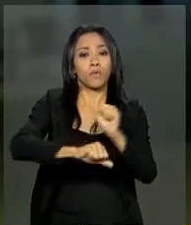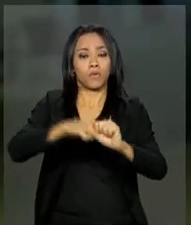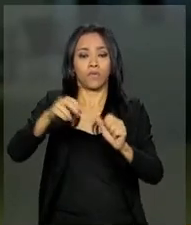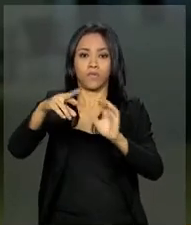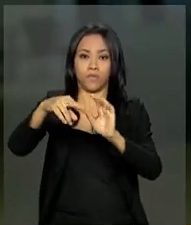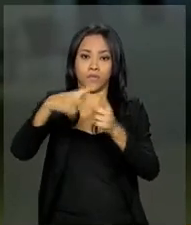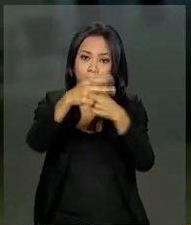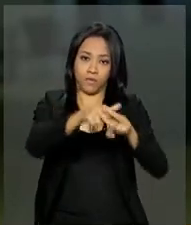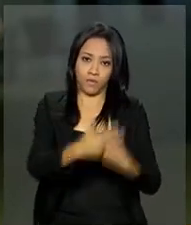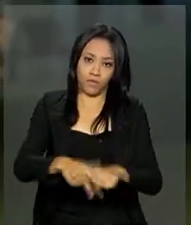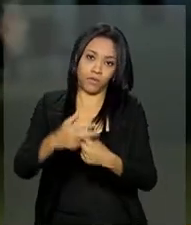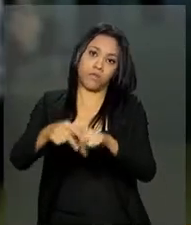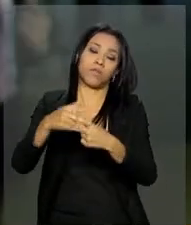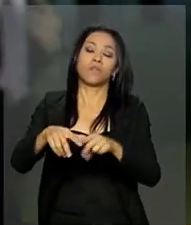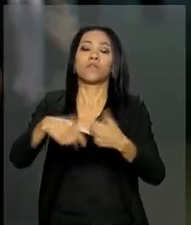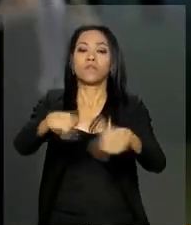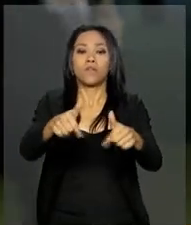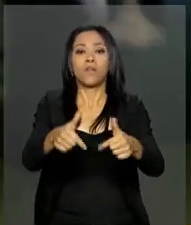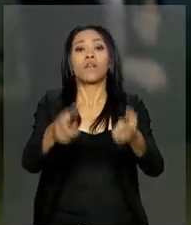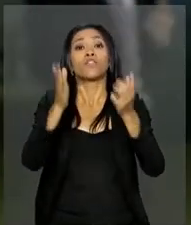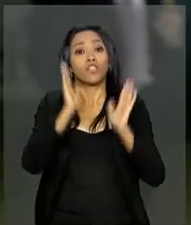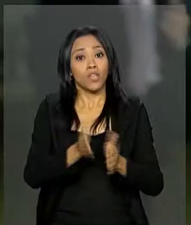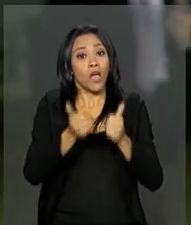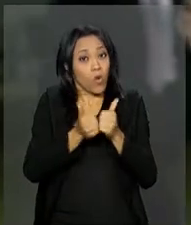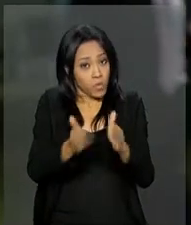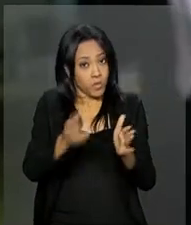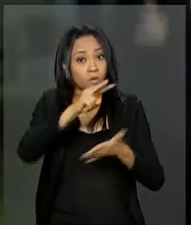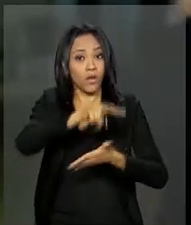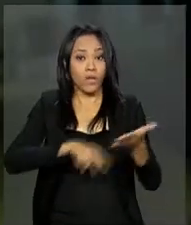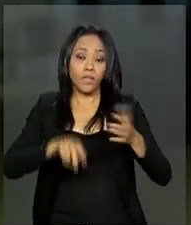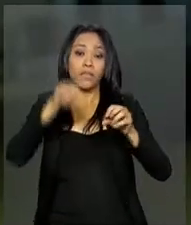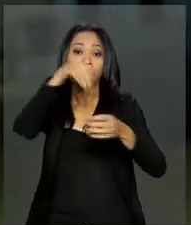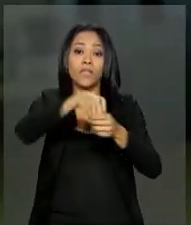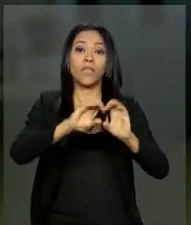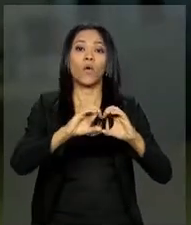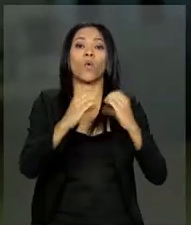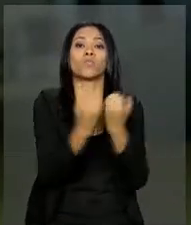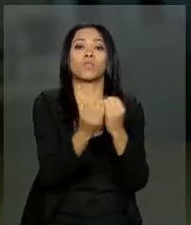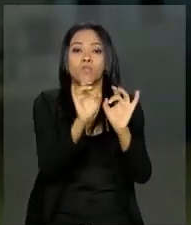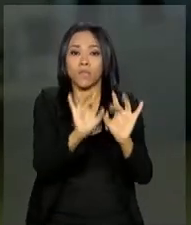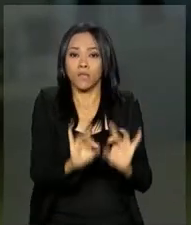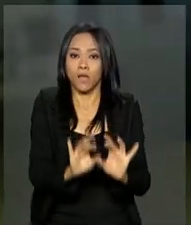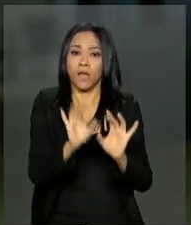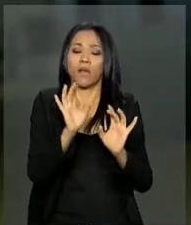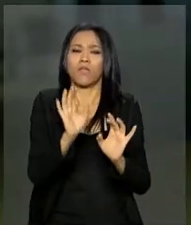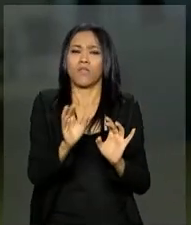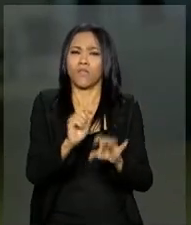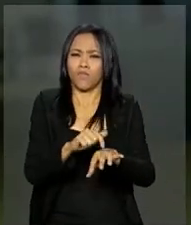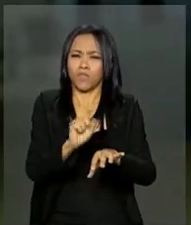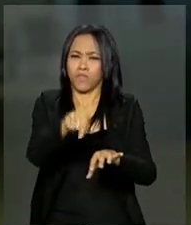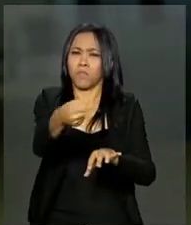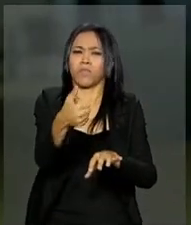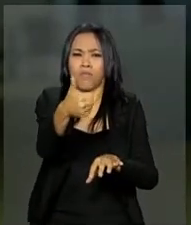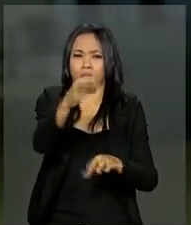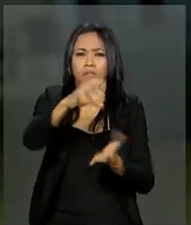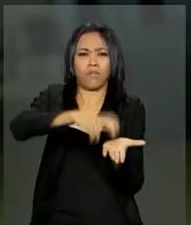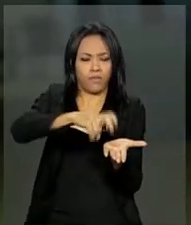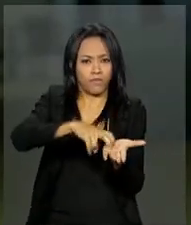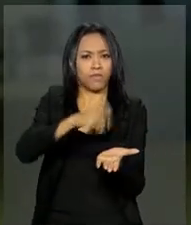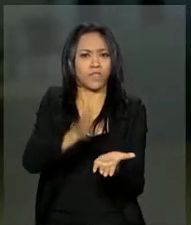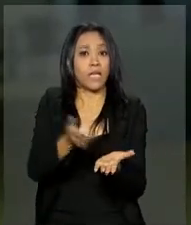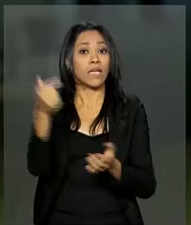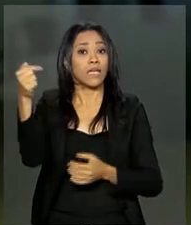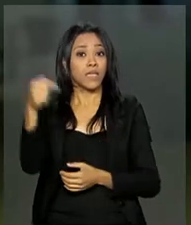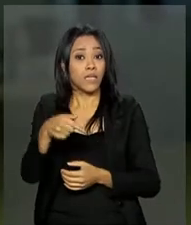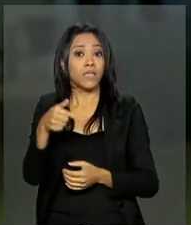ele já começou a ser lido na Comissão de Assuntos Sociais do Senado Federal, começou a ser lido pouco depois das 10 horas da manhã, e pelo